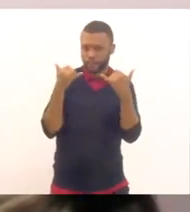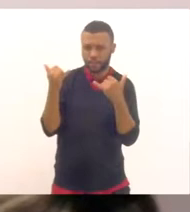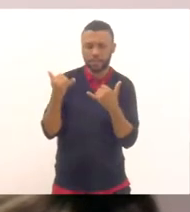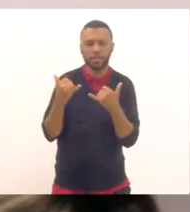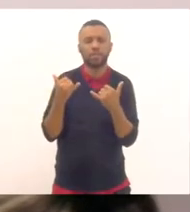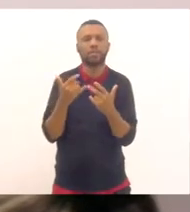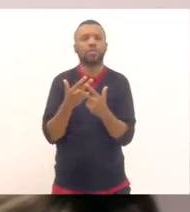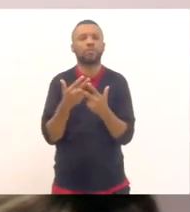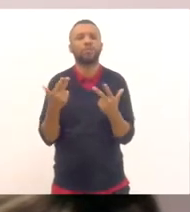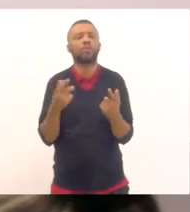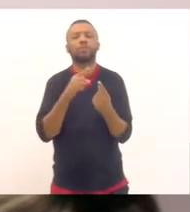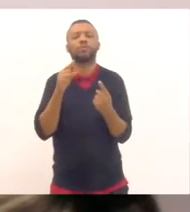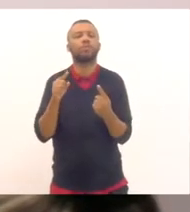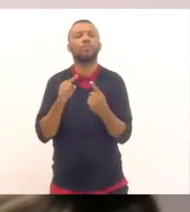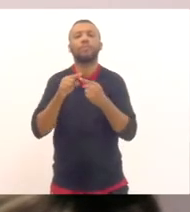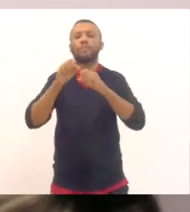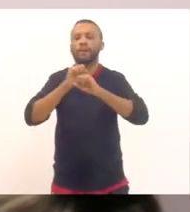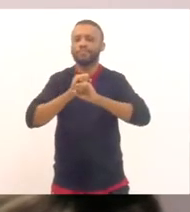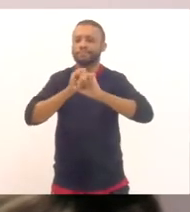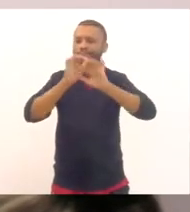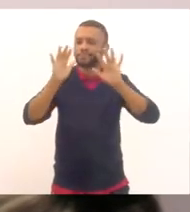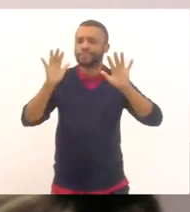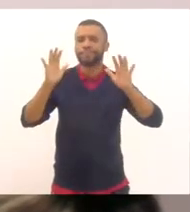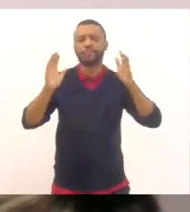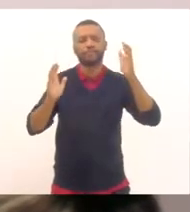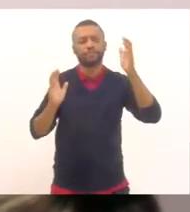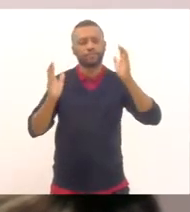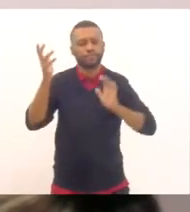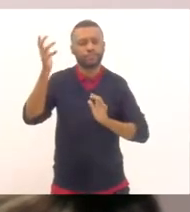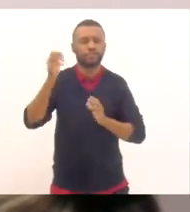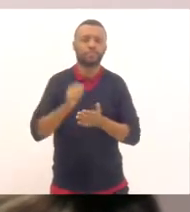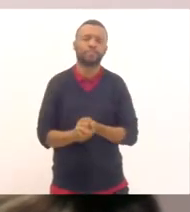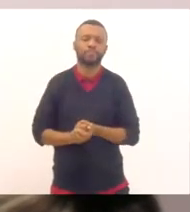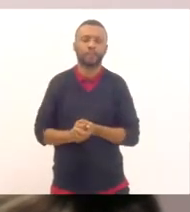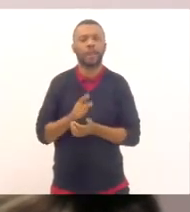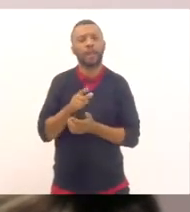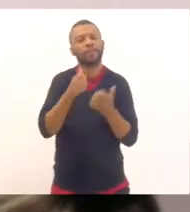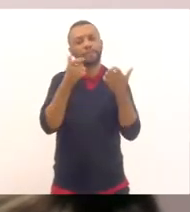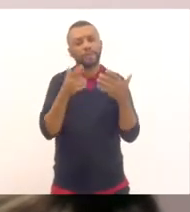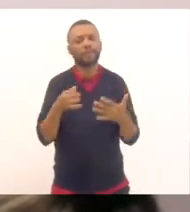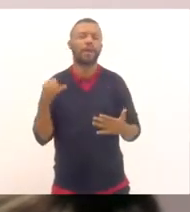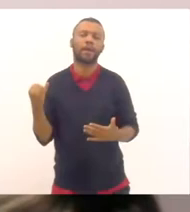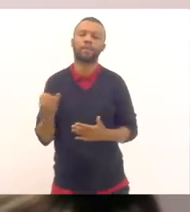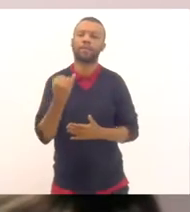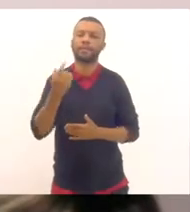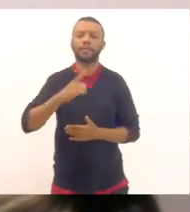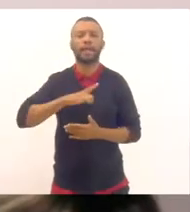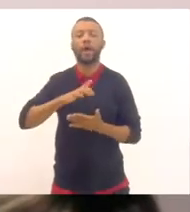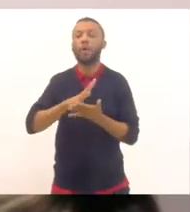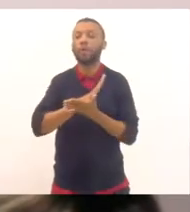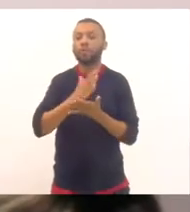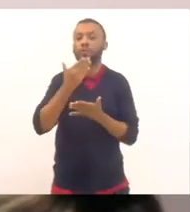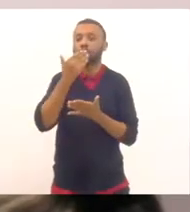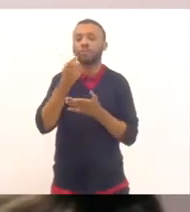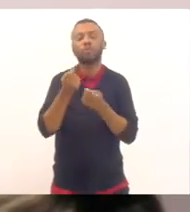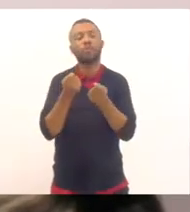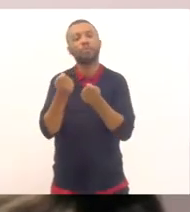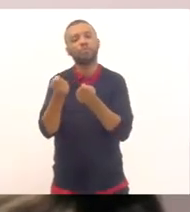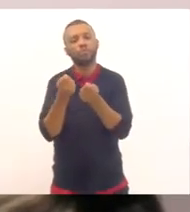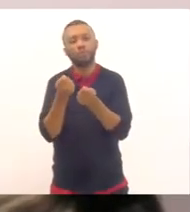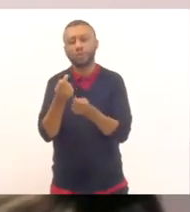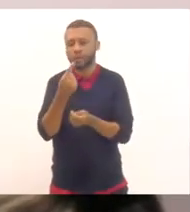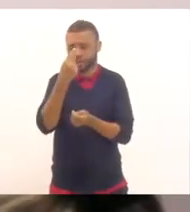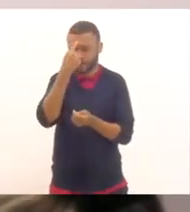para a elucidação dos Fatos e aí destacava a importância de ter algum tipo de controle de